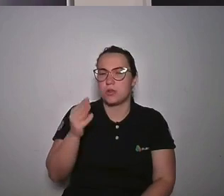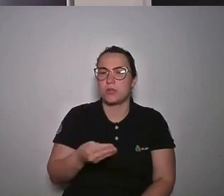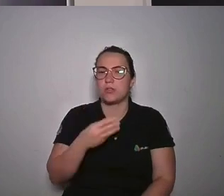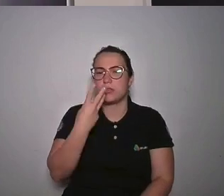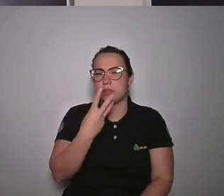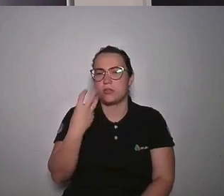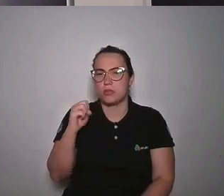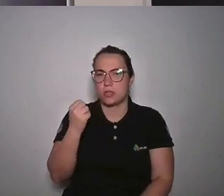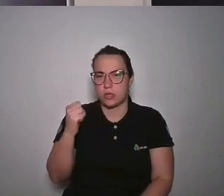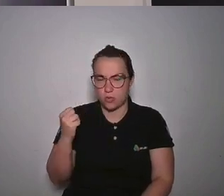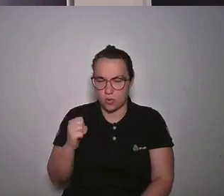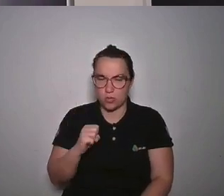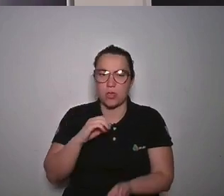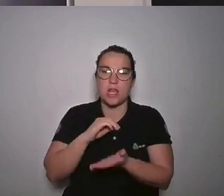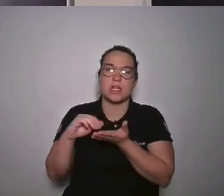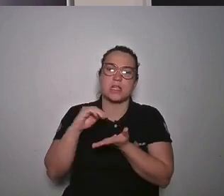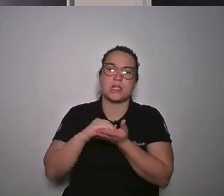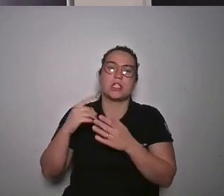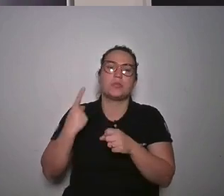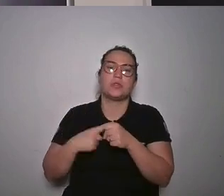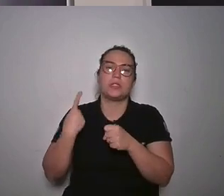13.388.000, Secretaria Municipal de